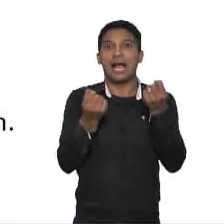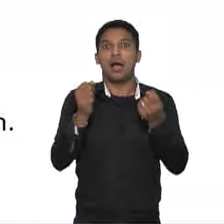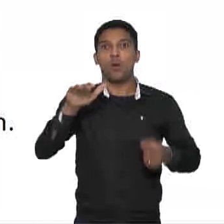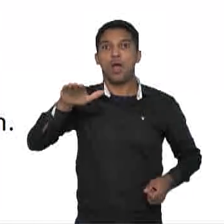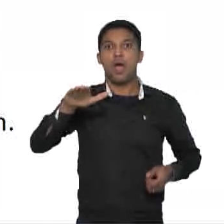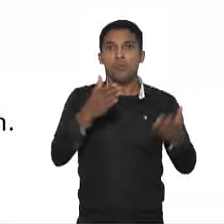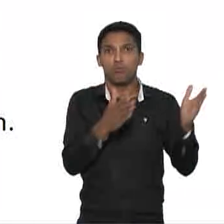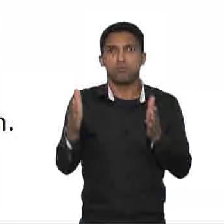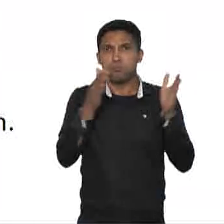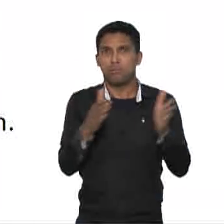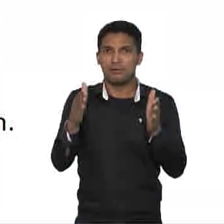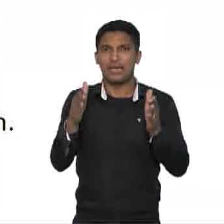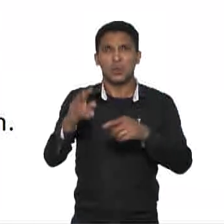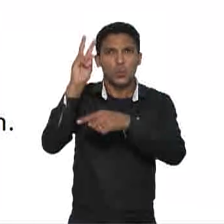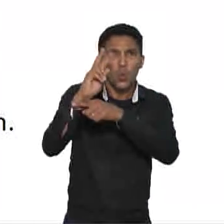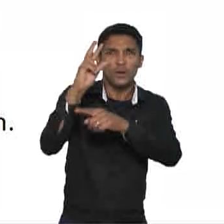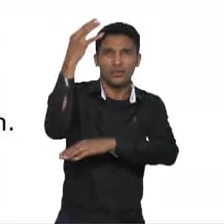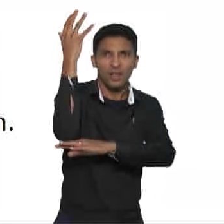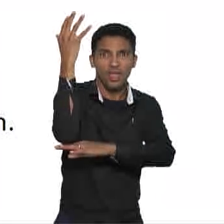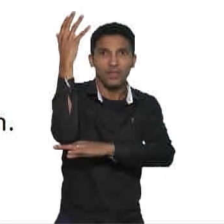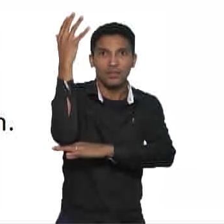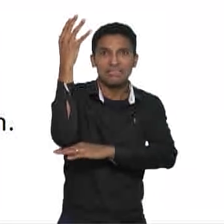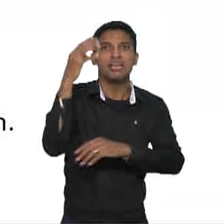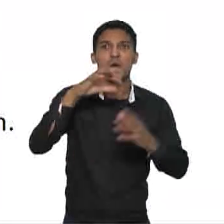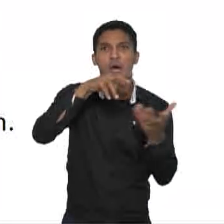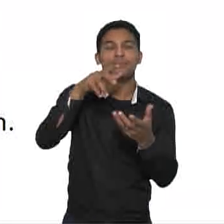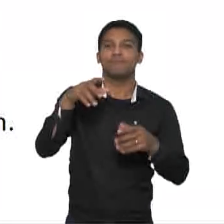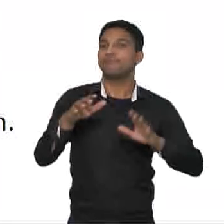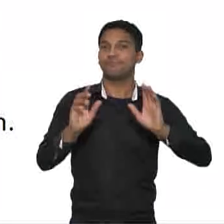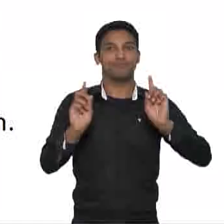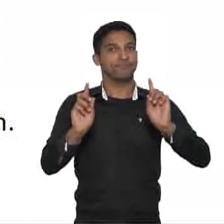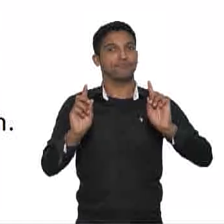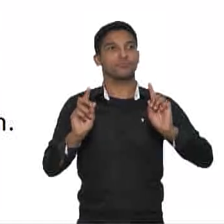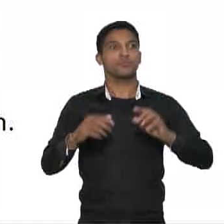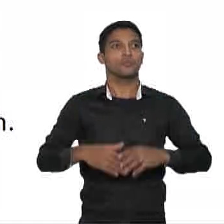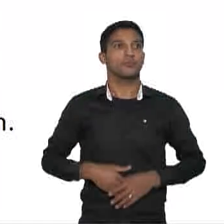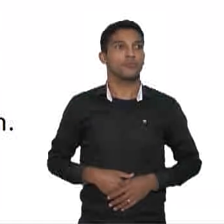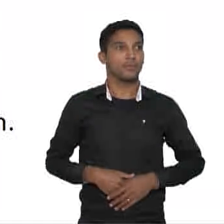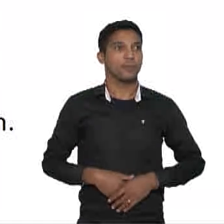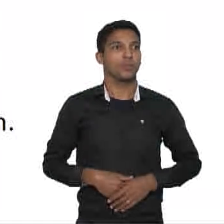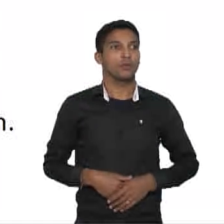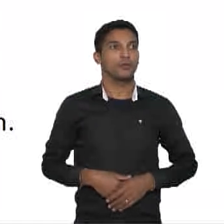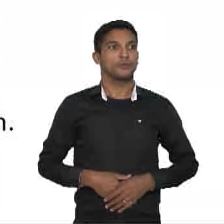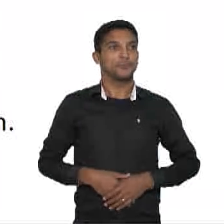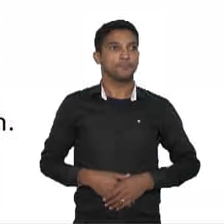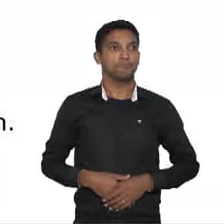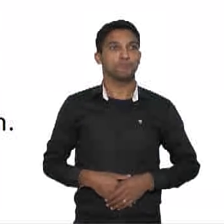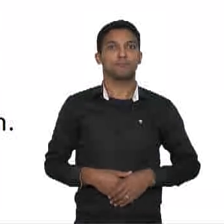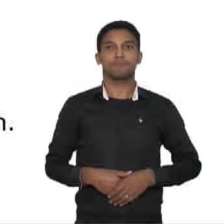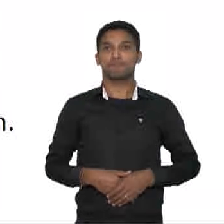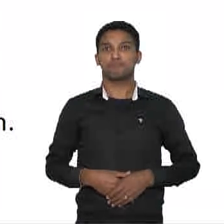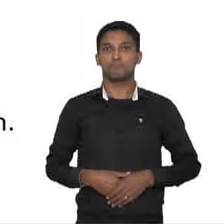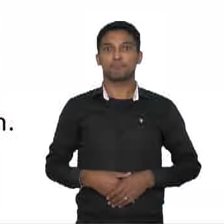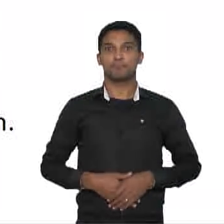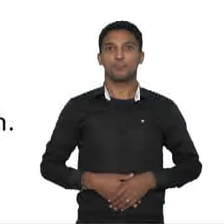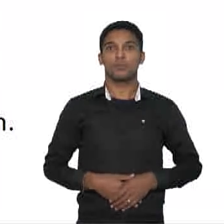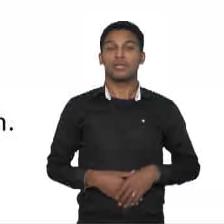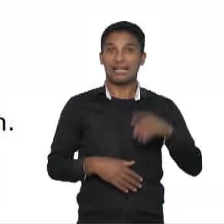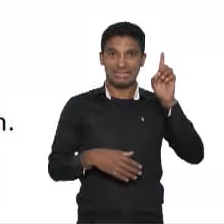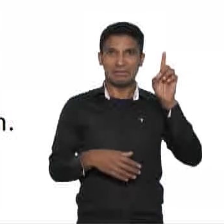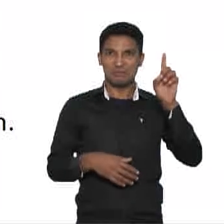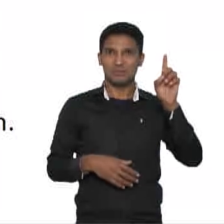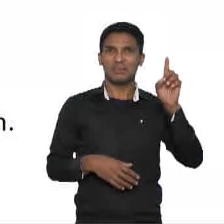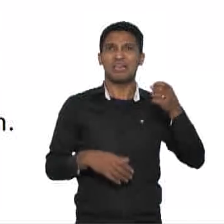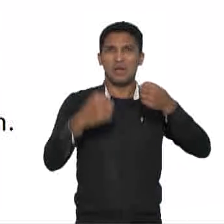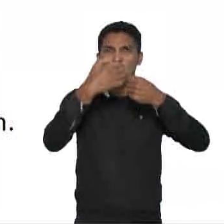E a B vai falar sobre a soberania do Estado aposta à mercê dos interesses coletivos. Também não tem a